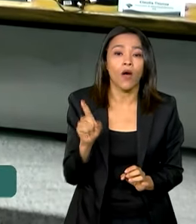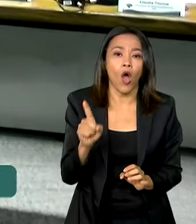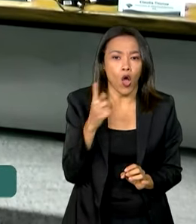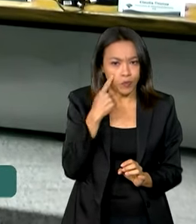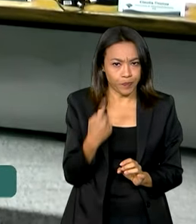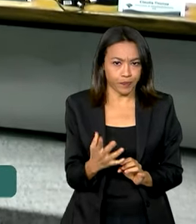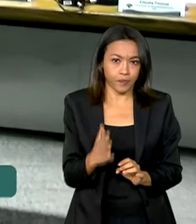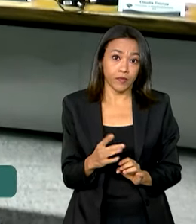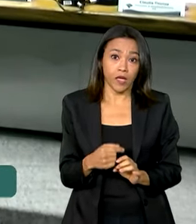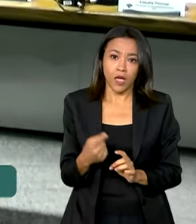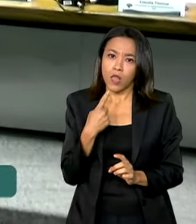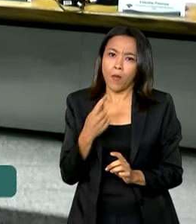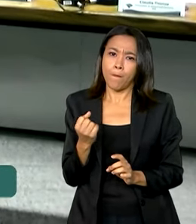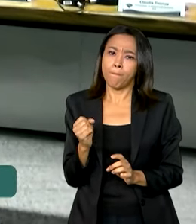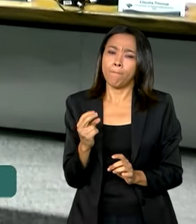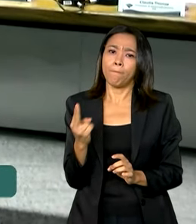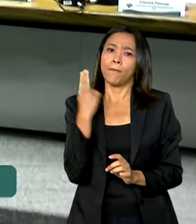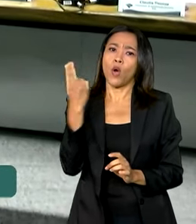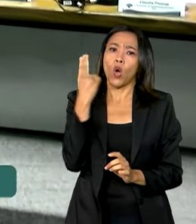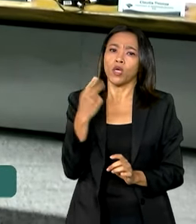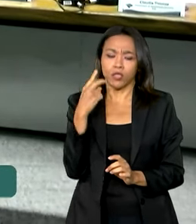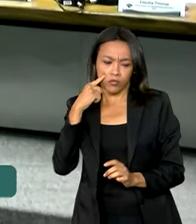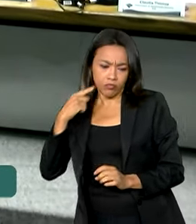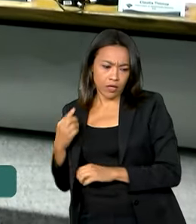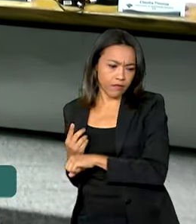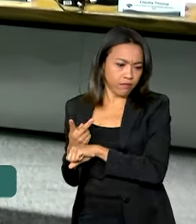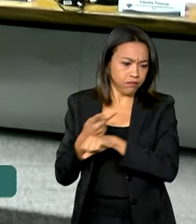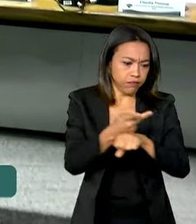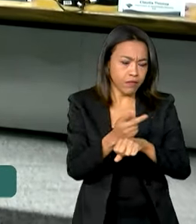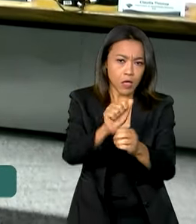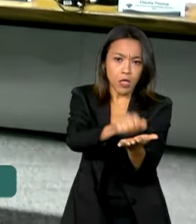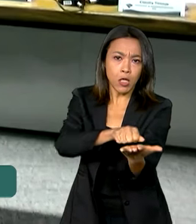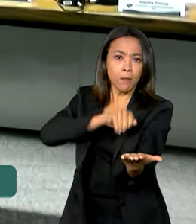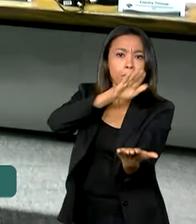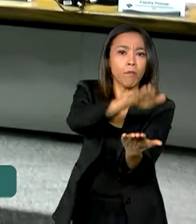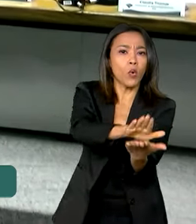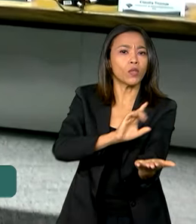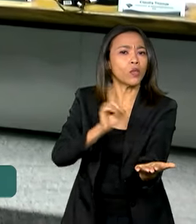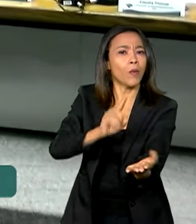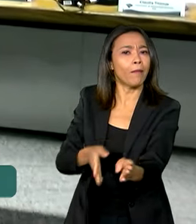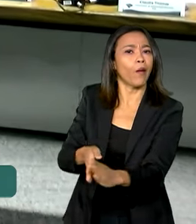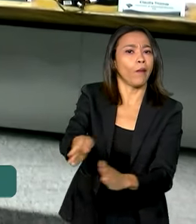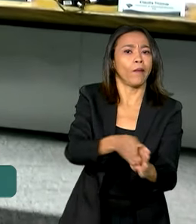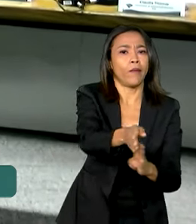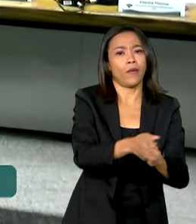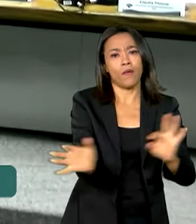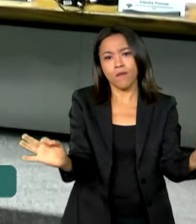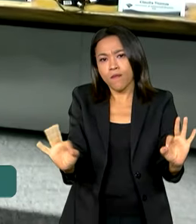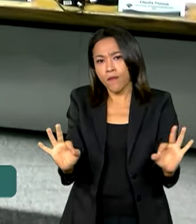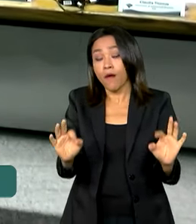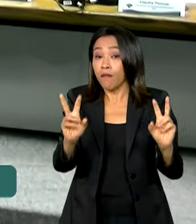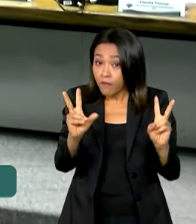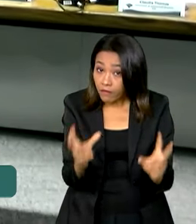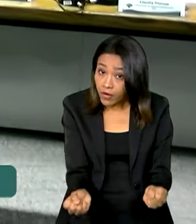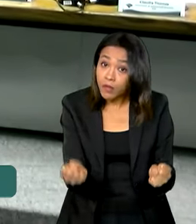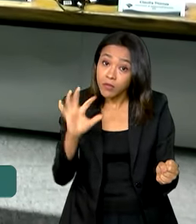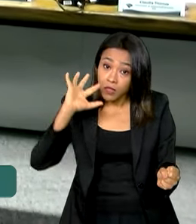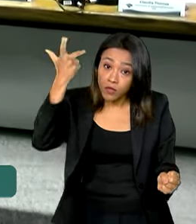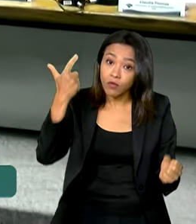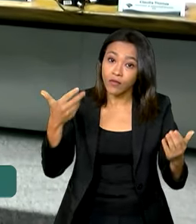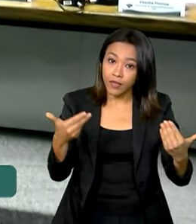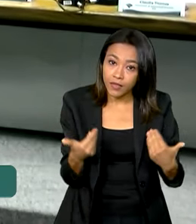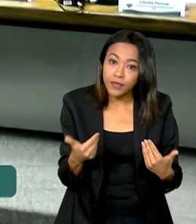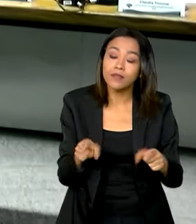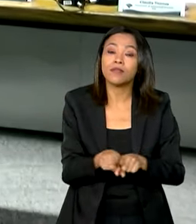fiscal não pode dialogar com ele tem que ir lá e mutar se for o caso ele não tá lá para dar consultoria não só nós vamos inverter isso como nós